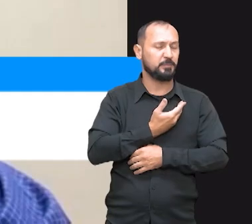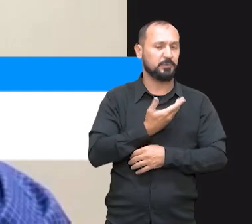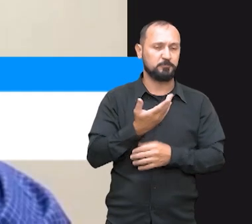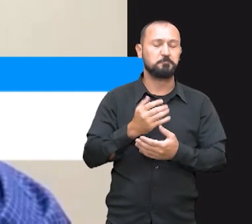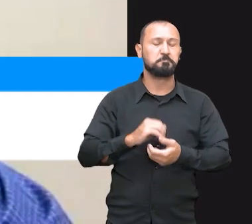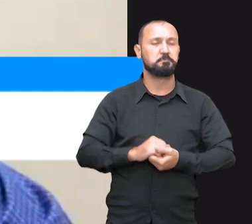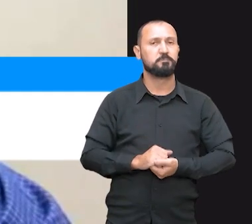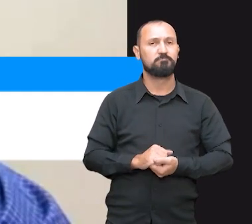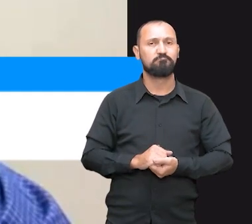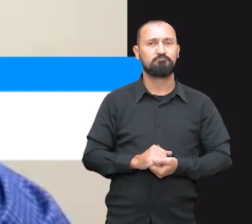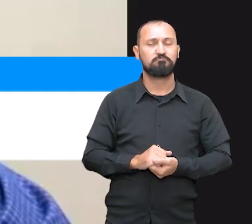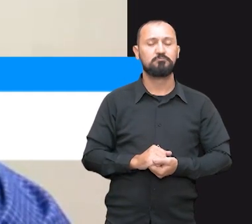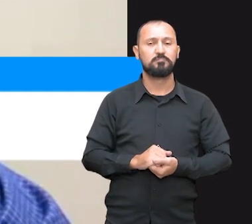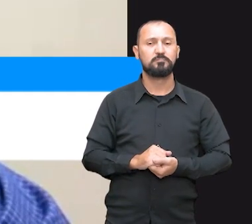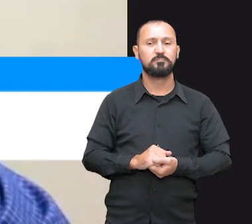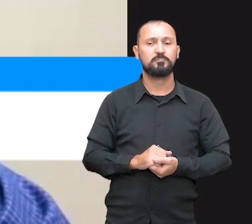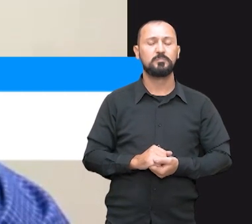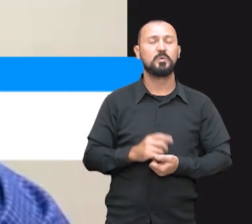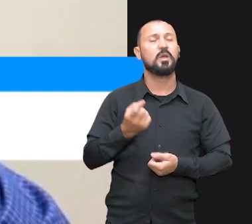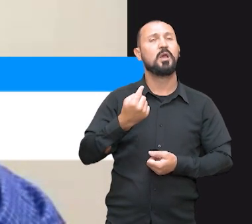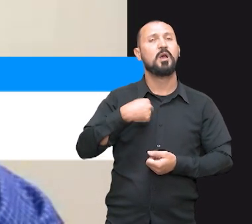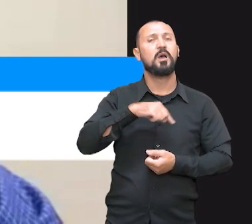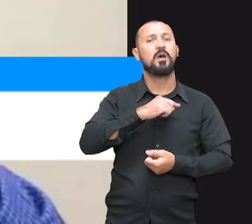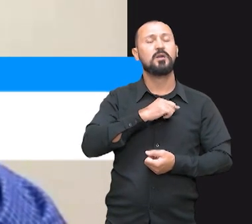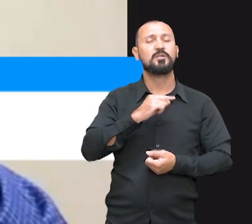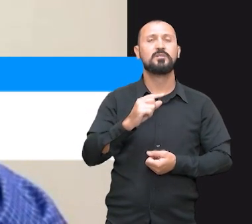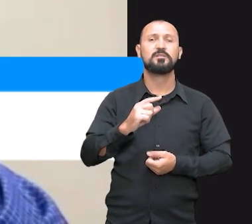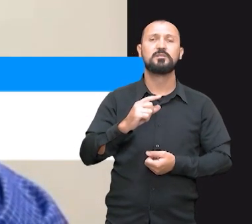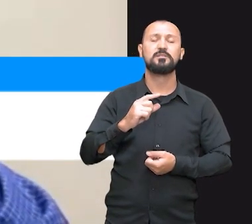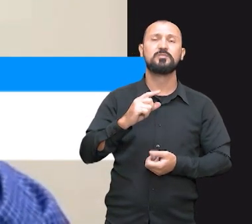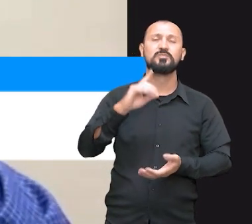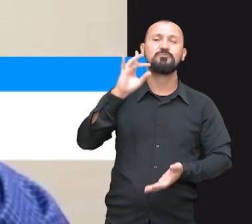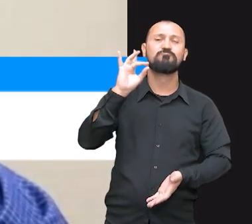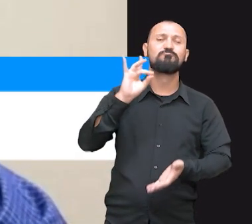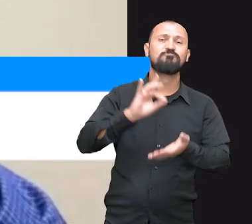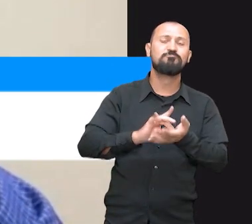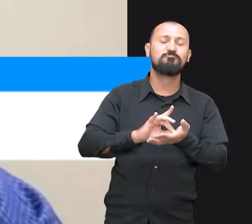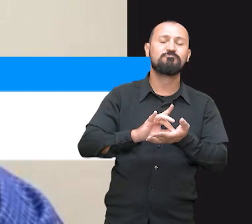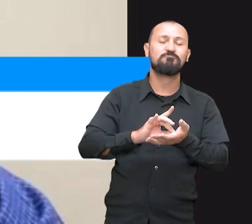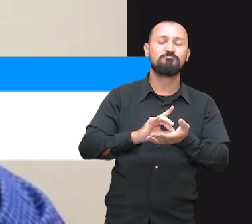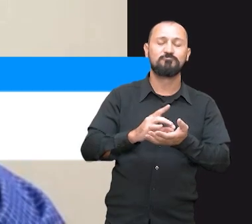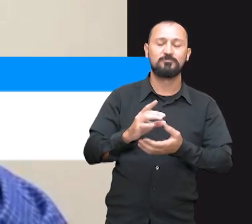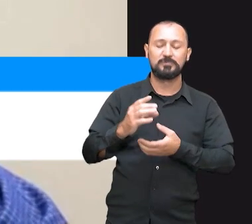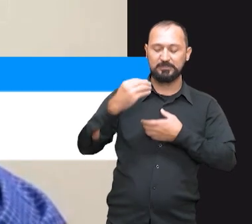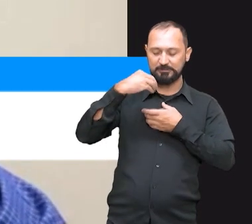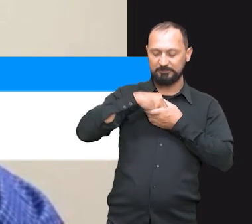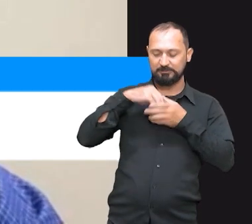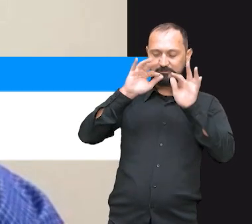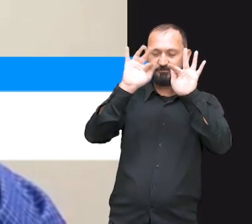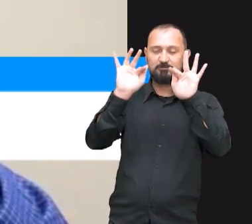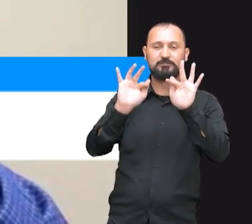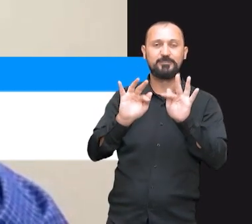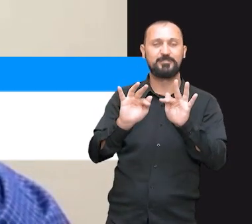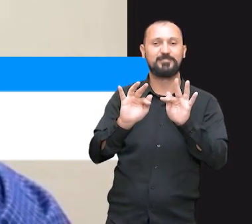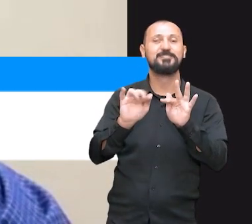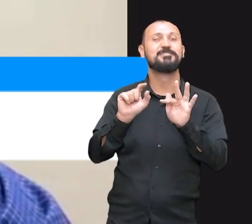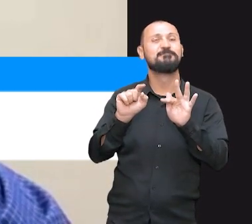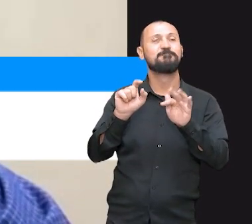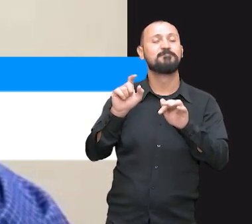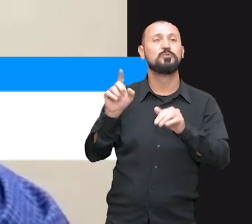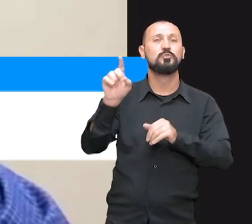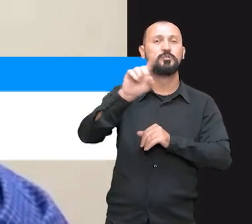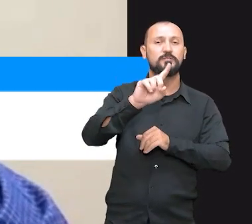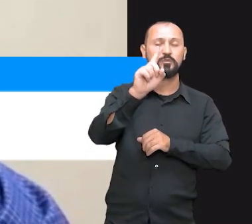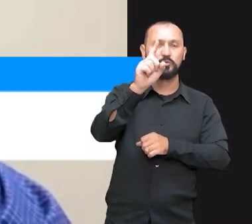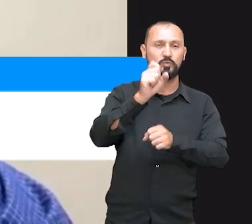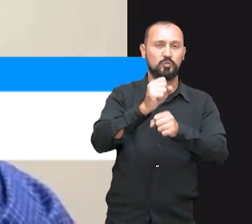sempre foi, faz com que a gente realmente fique feliz de ouvir no dia